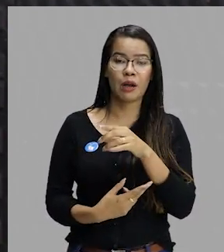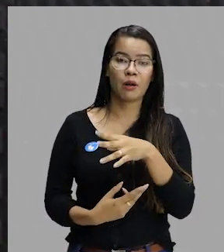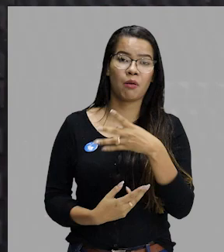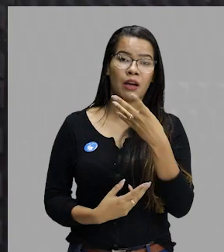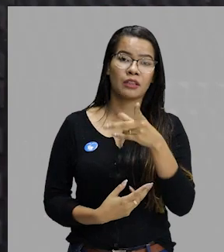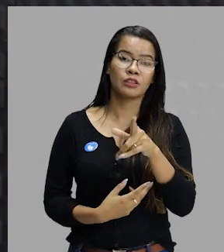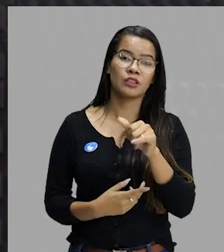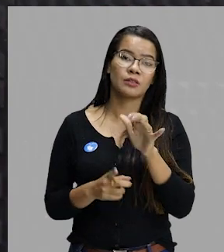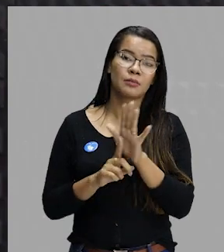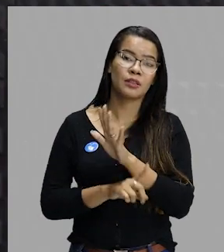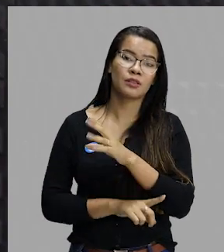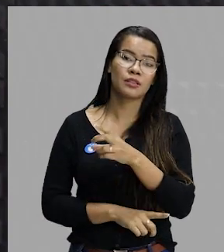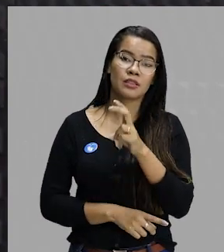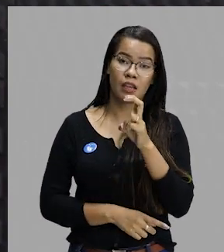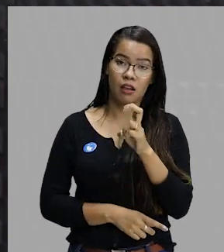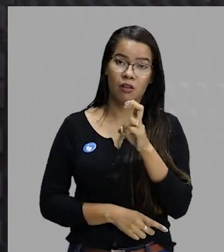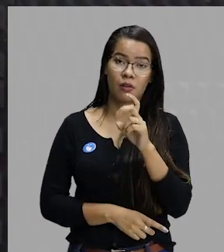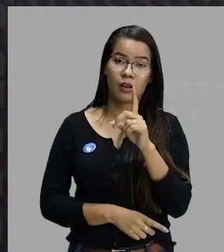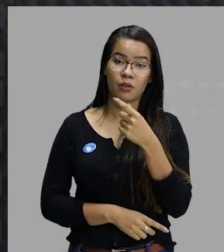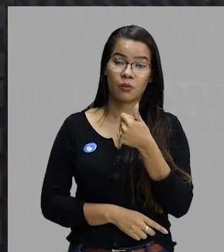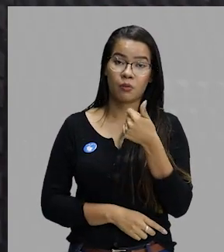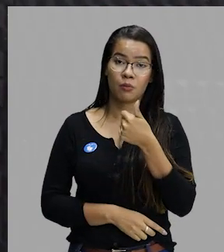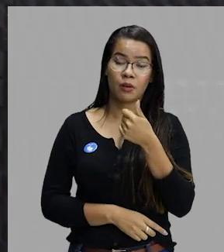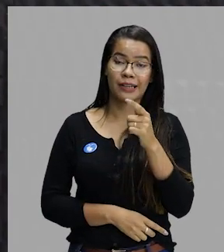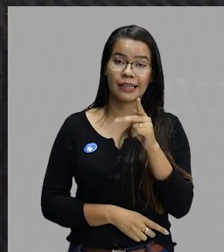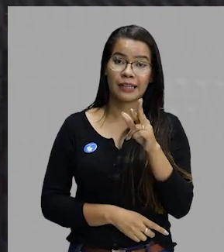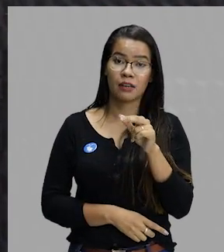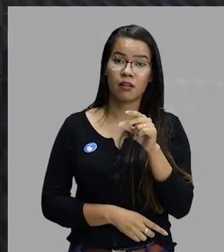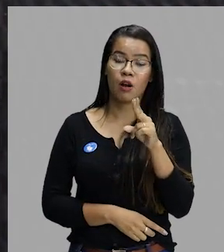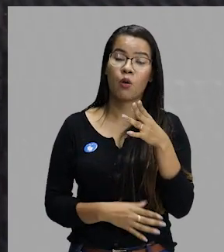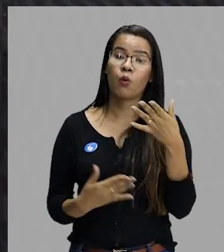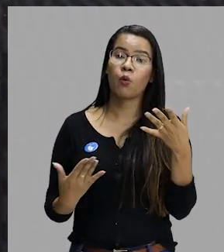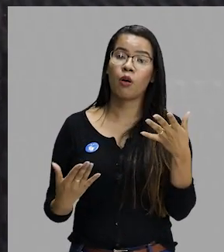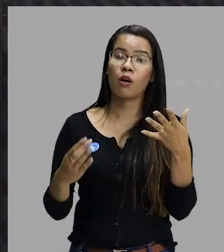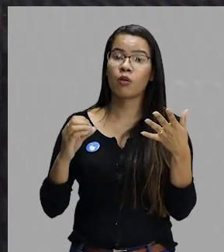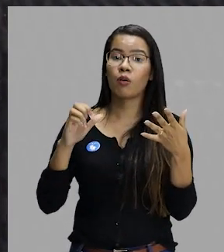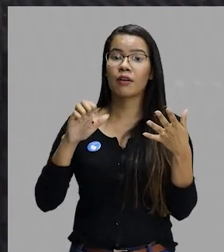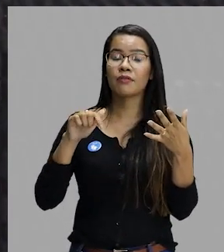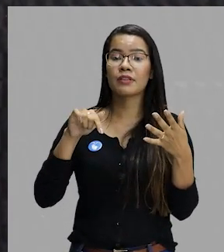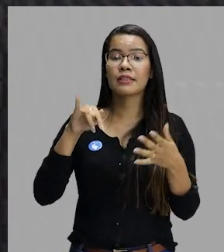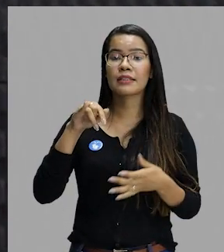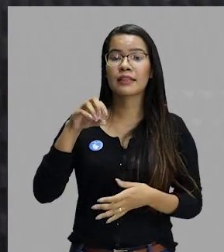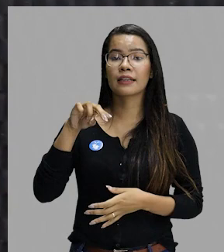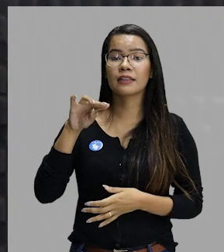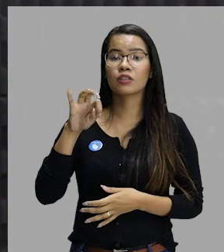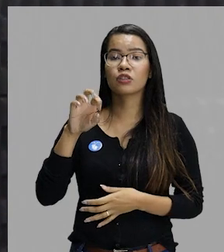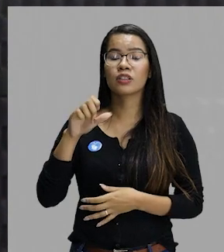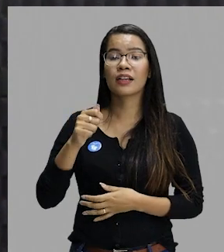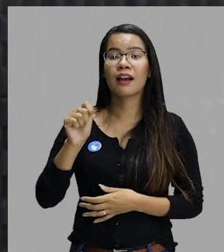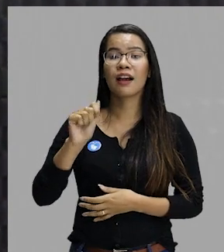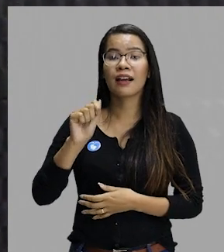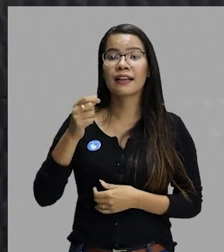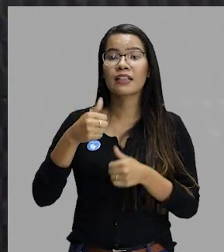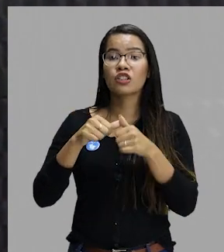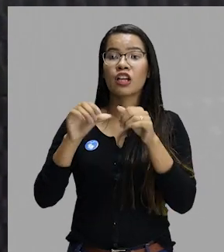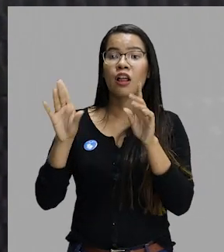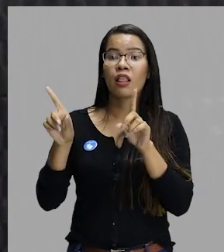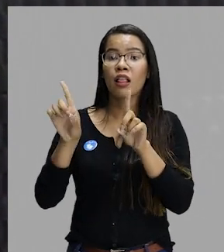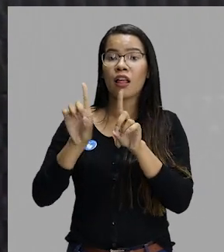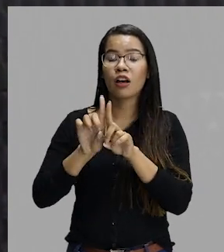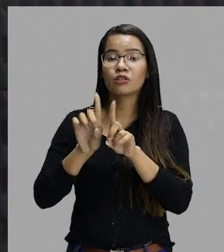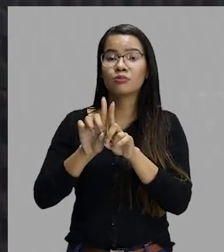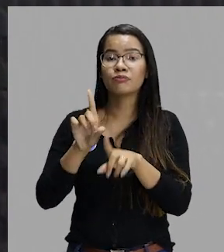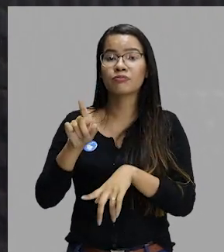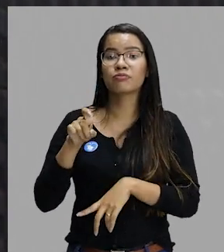uma função do primeiro grau. Quem é meu coeficiente a? O coeficiente a é aquele que está do lado do x. No caso